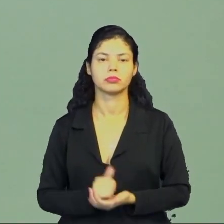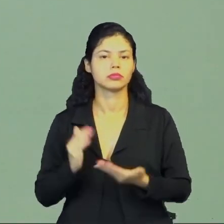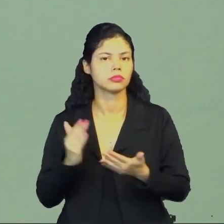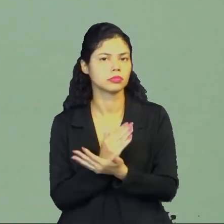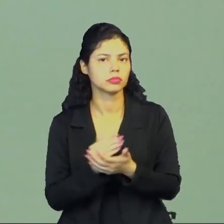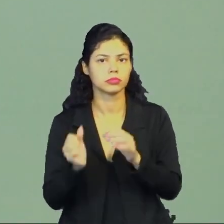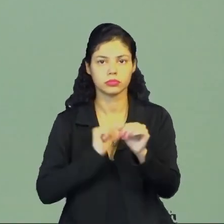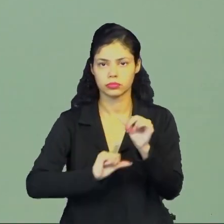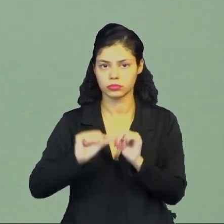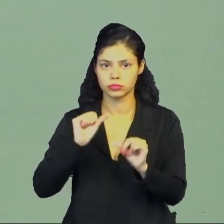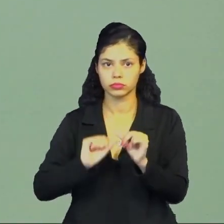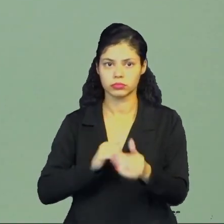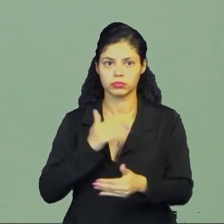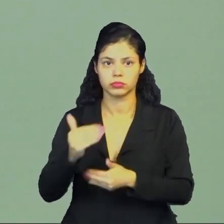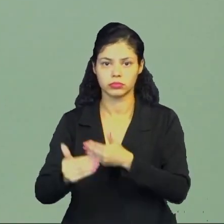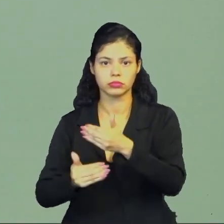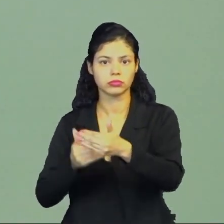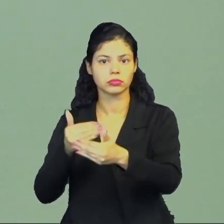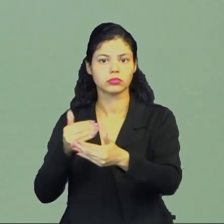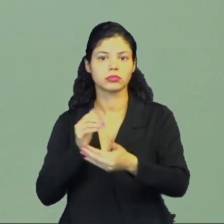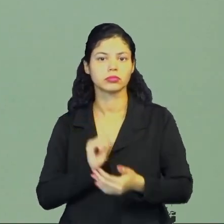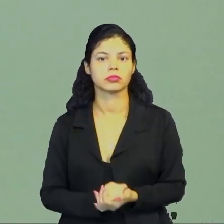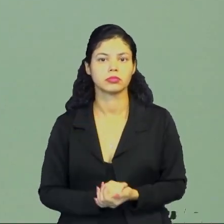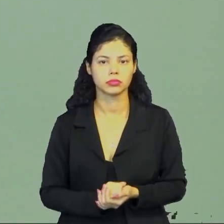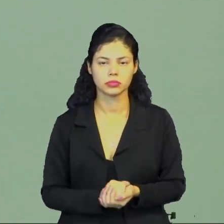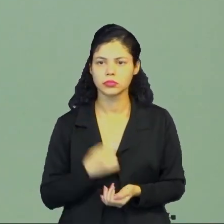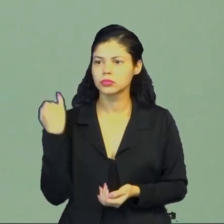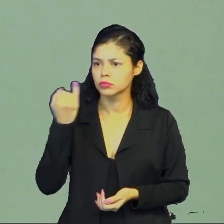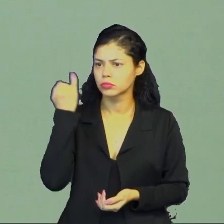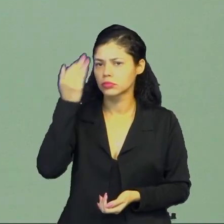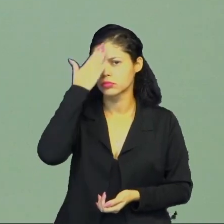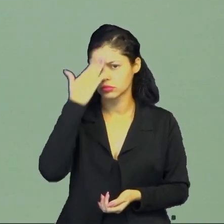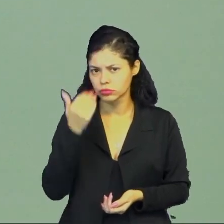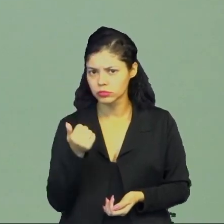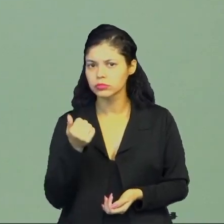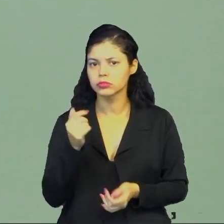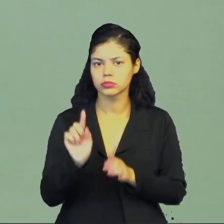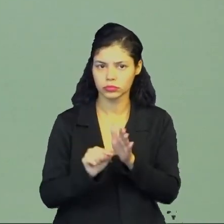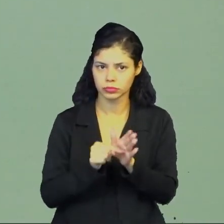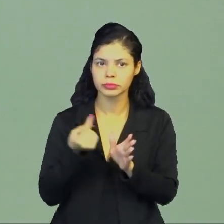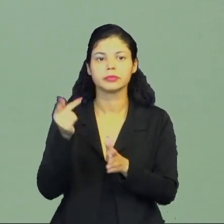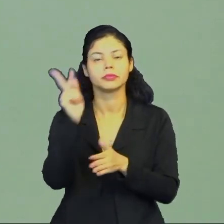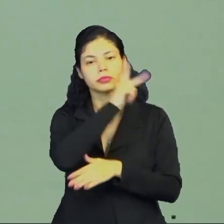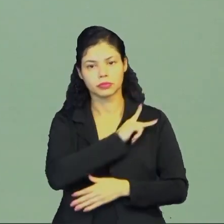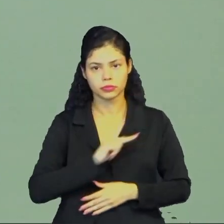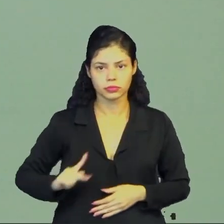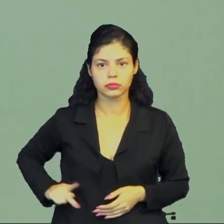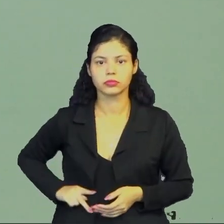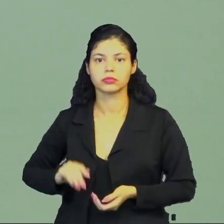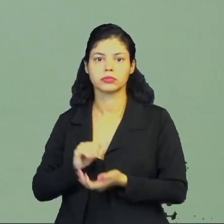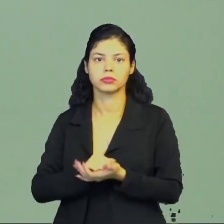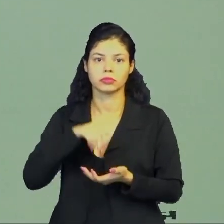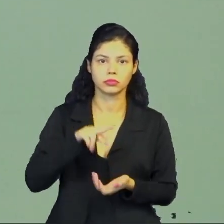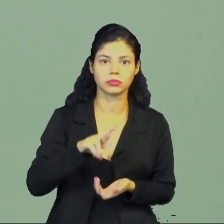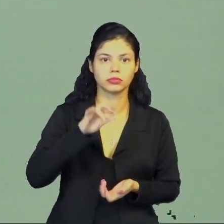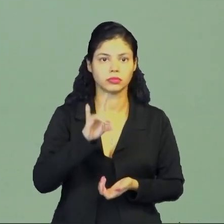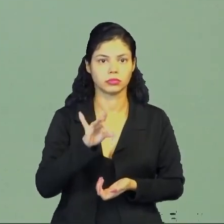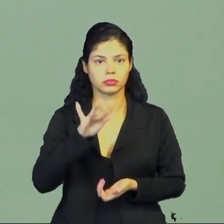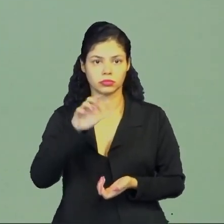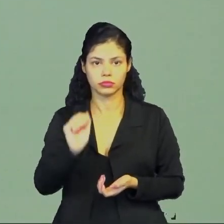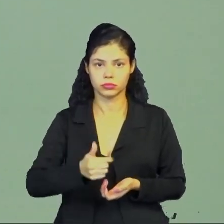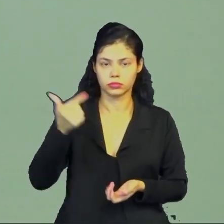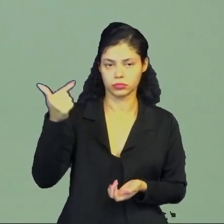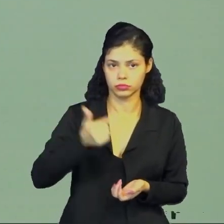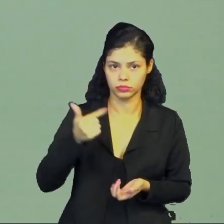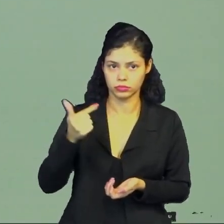algumas mudanças aí durante a República. É importante ressaltar que o nosso primeiro presidente foi o Marechal Deodoro da Fonseca, o